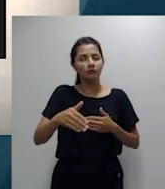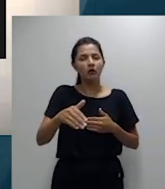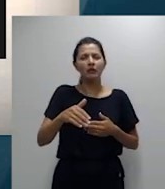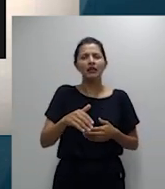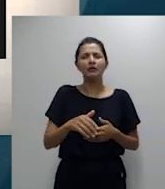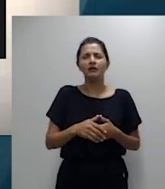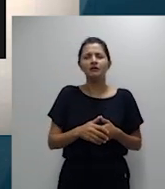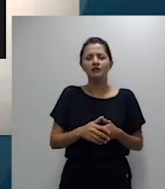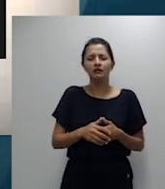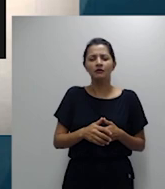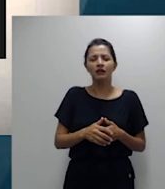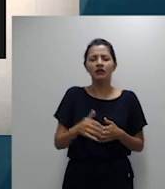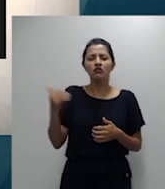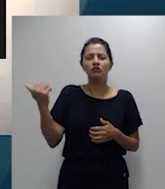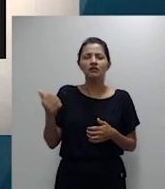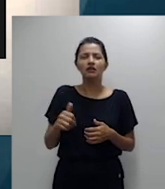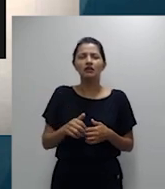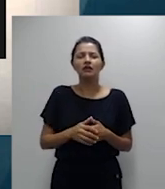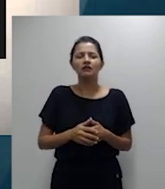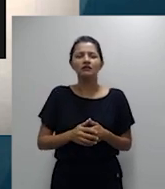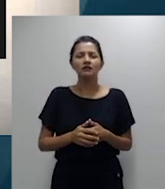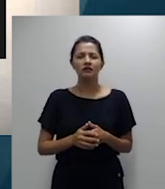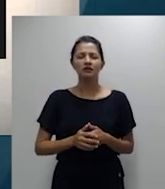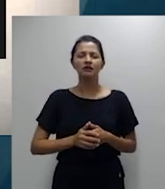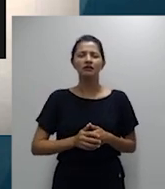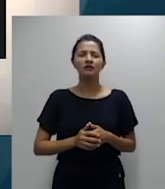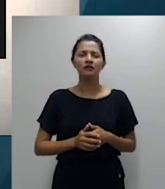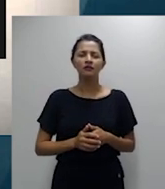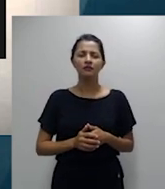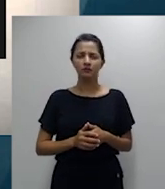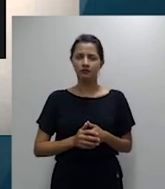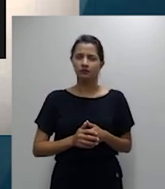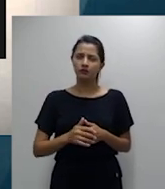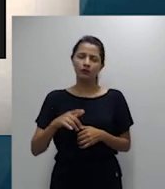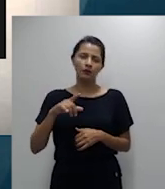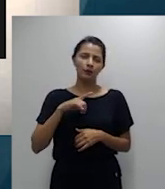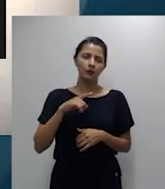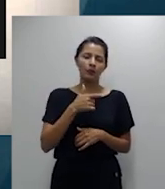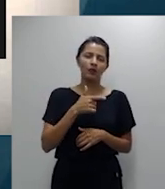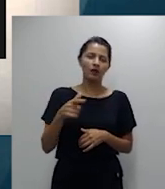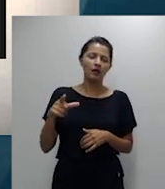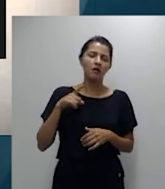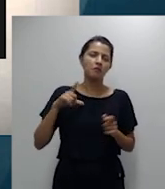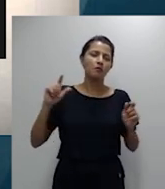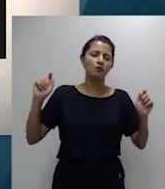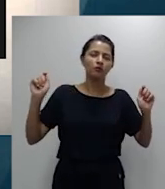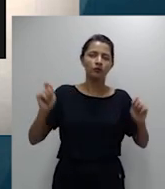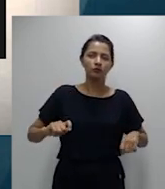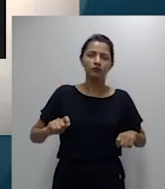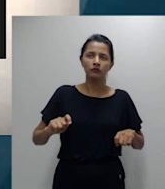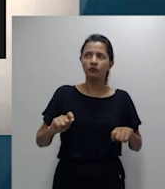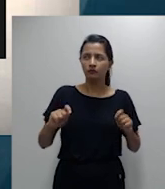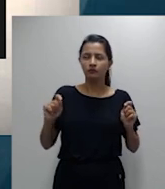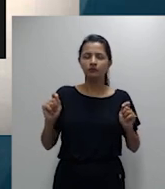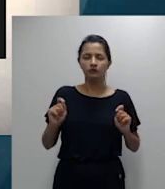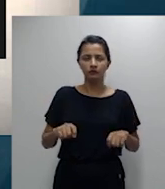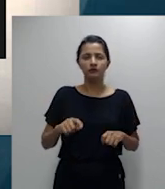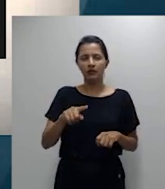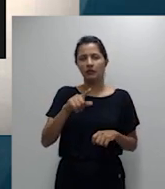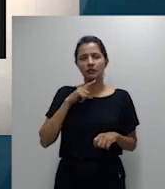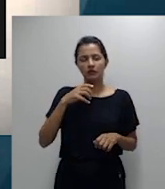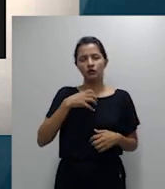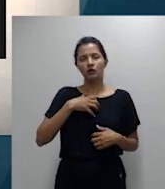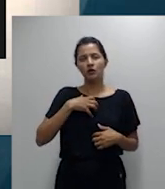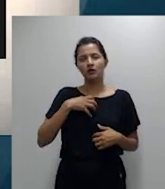racy dar a nota faltante os pontos faltantes entendo não seria possível não diante dessa situação